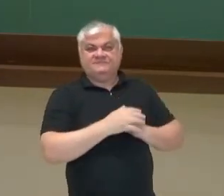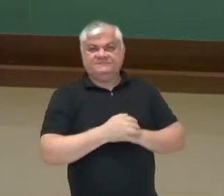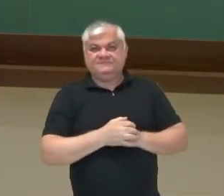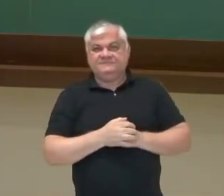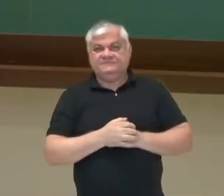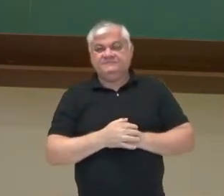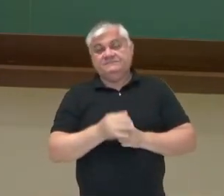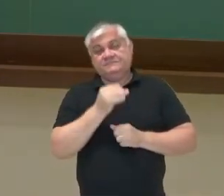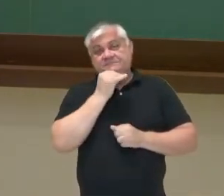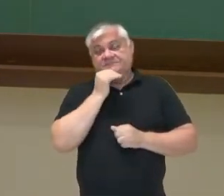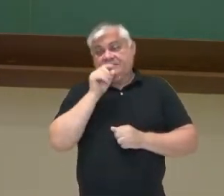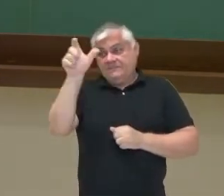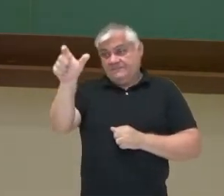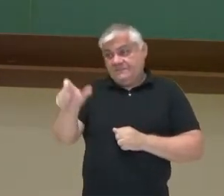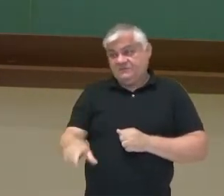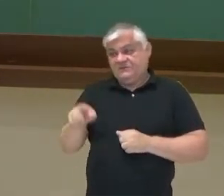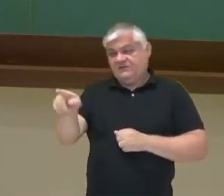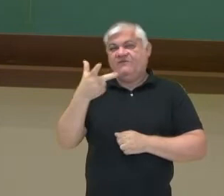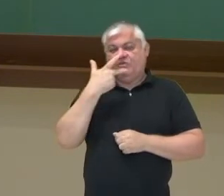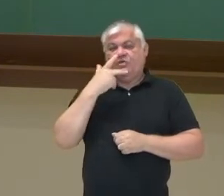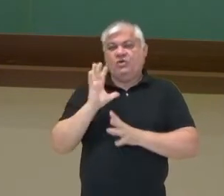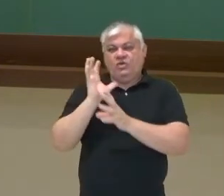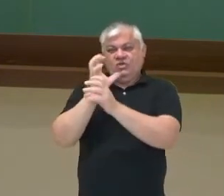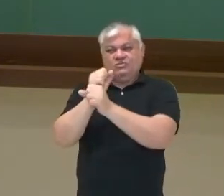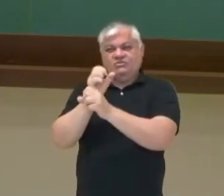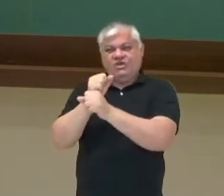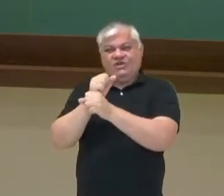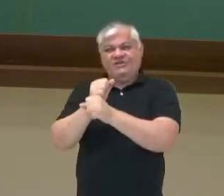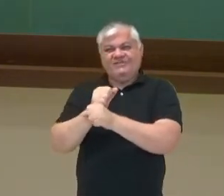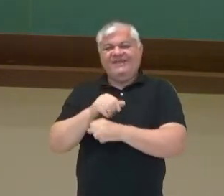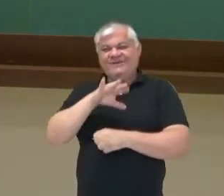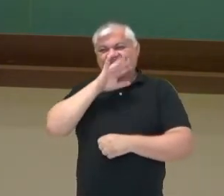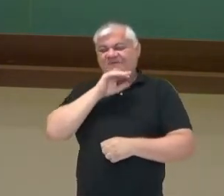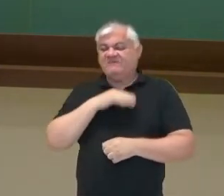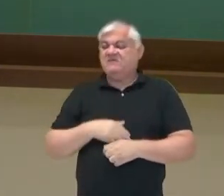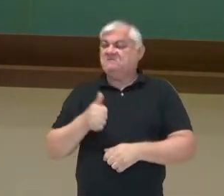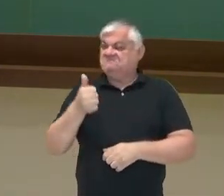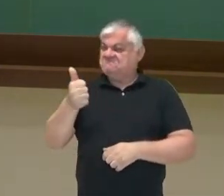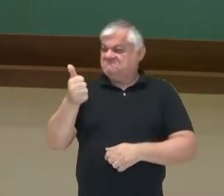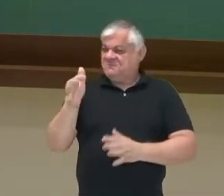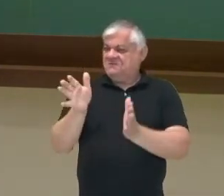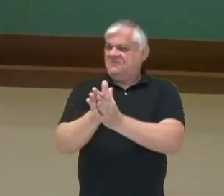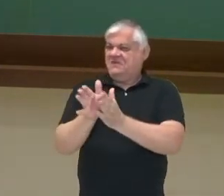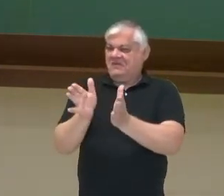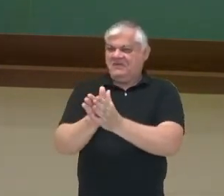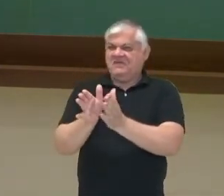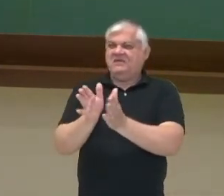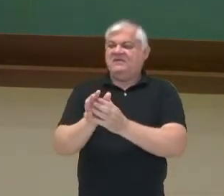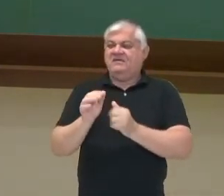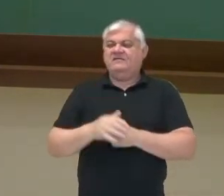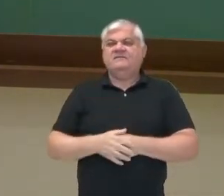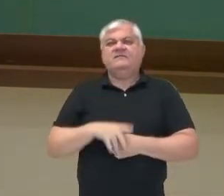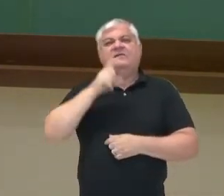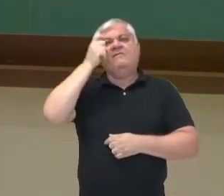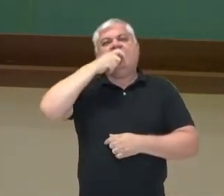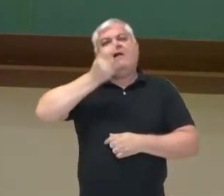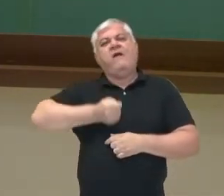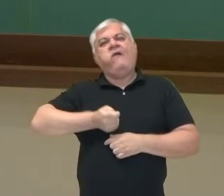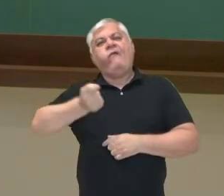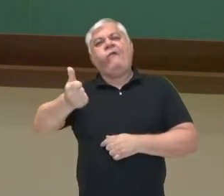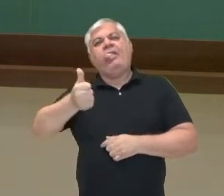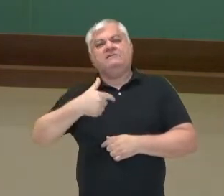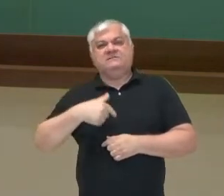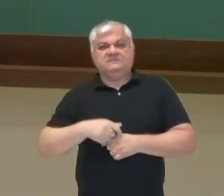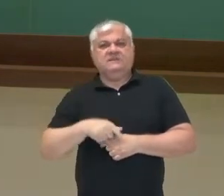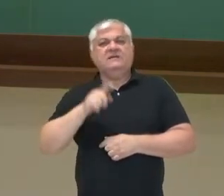eu digo a uma pessoa lá que tirou nota ruim que ela foi bem na prova. E isso não é verdade, né? Então, nesse